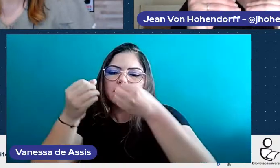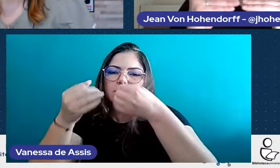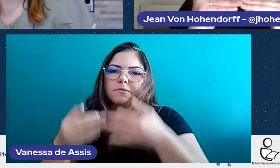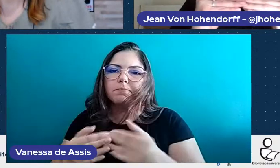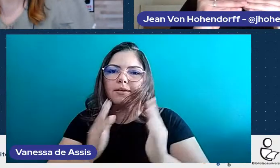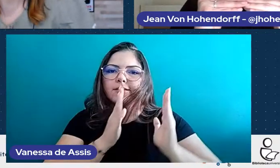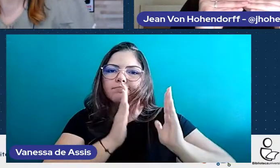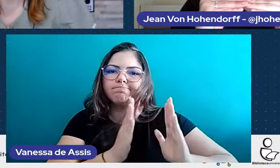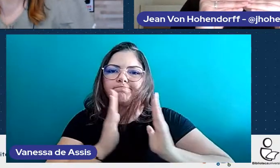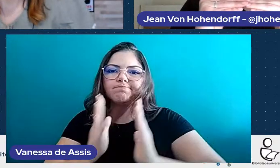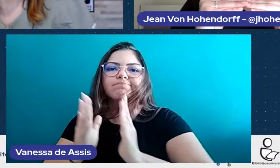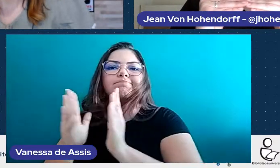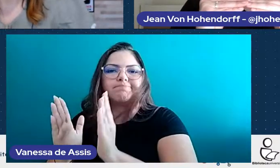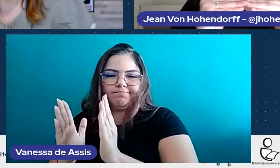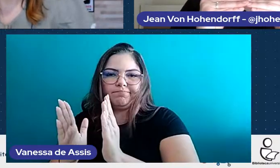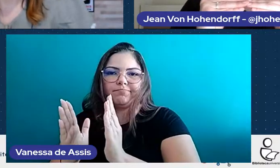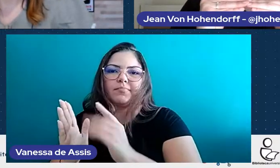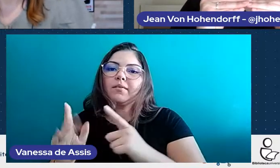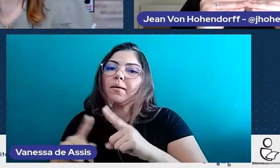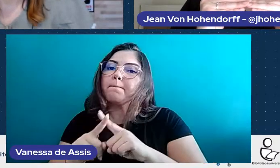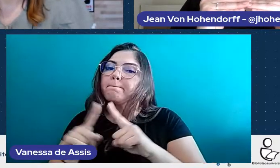elas vão trabalhando todas